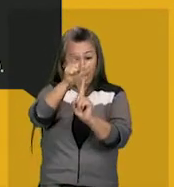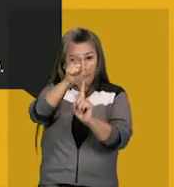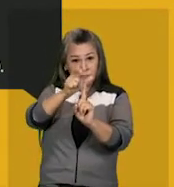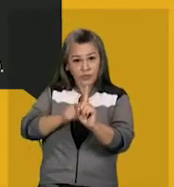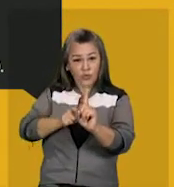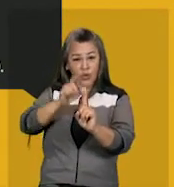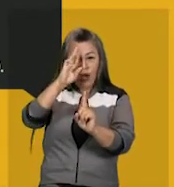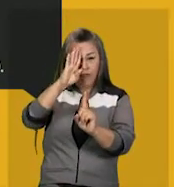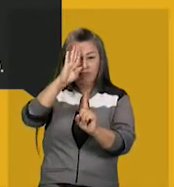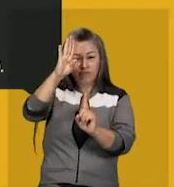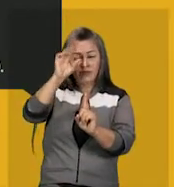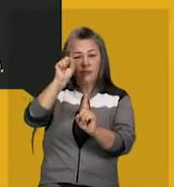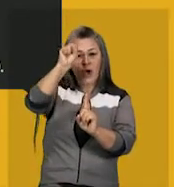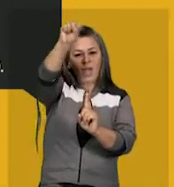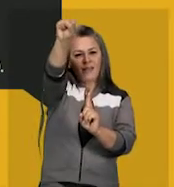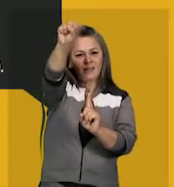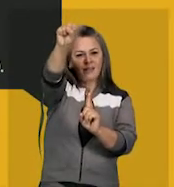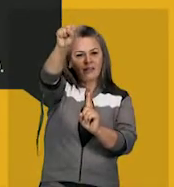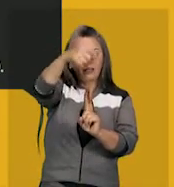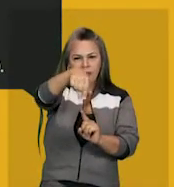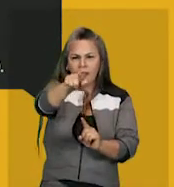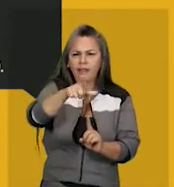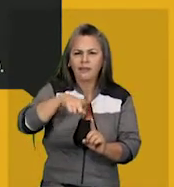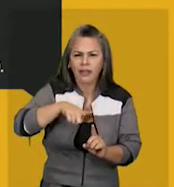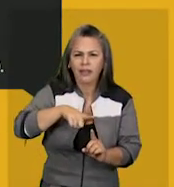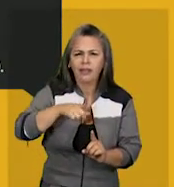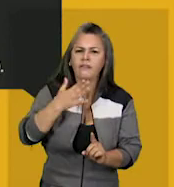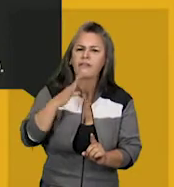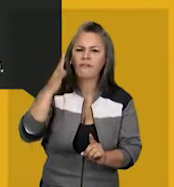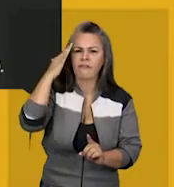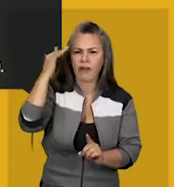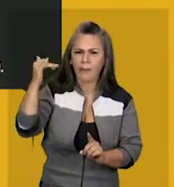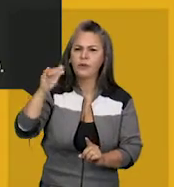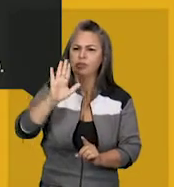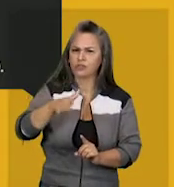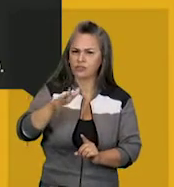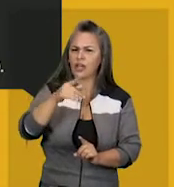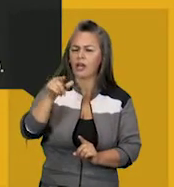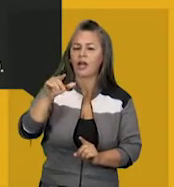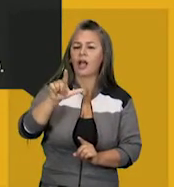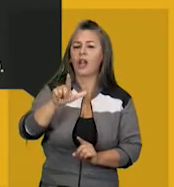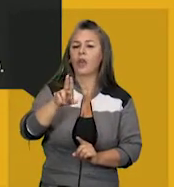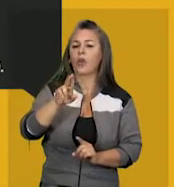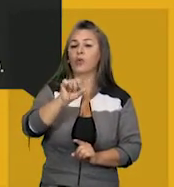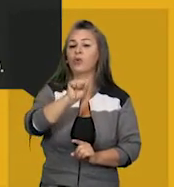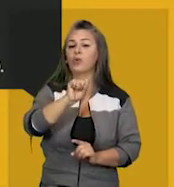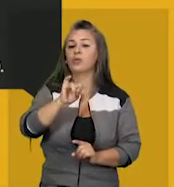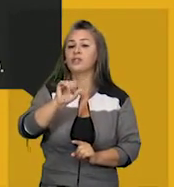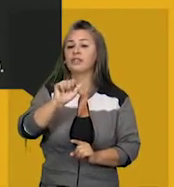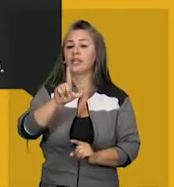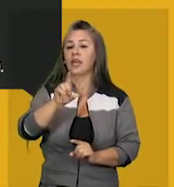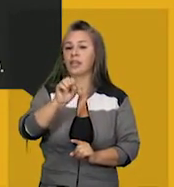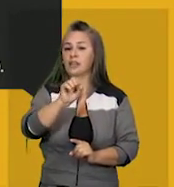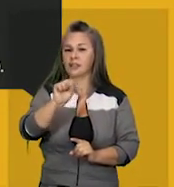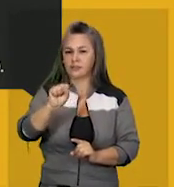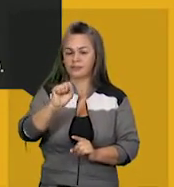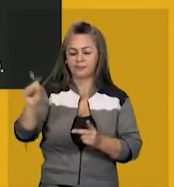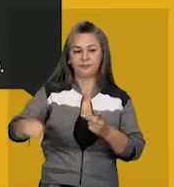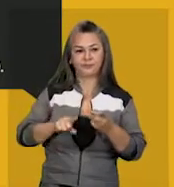famoso dele seja Os Lusíadas, de Camões. O lírico é o poema, é o verso,